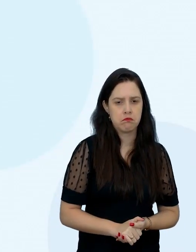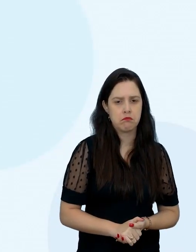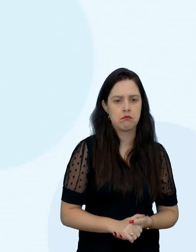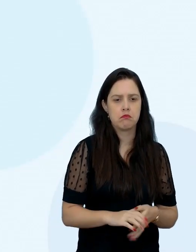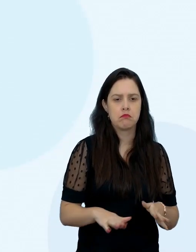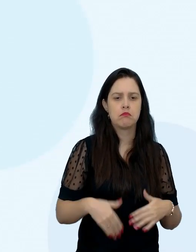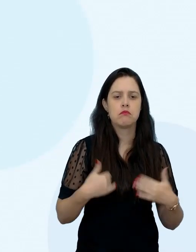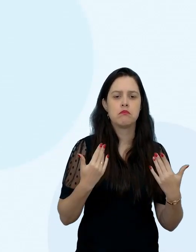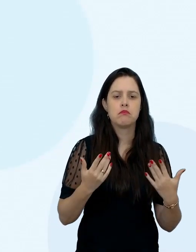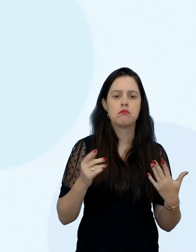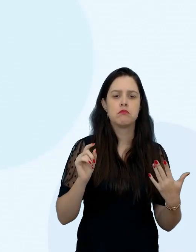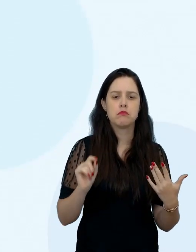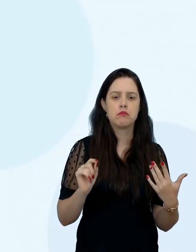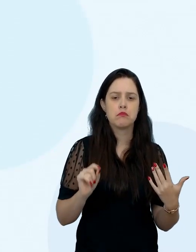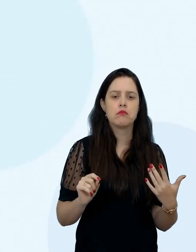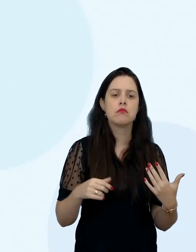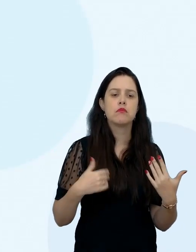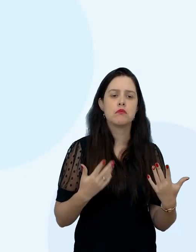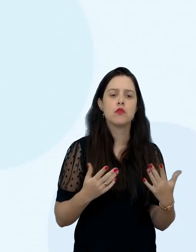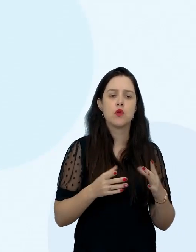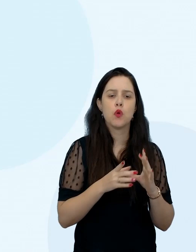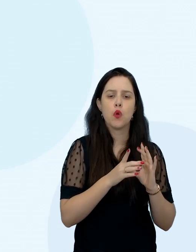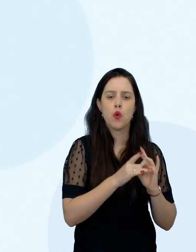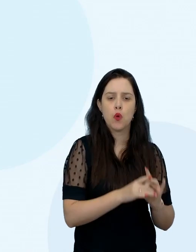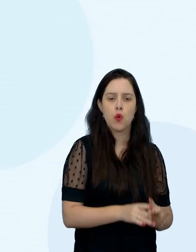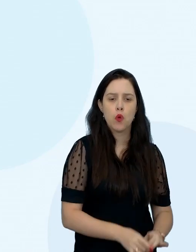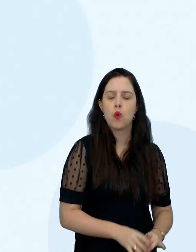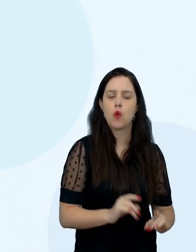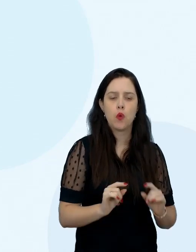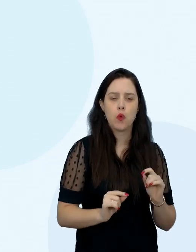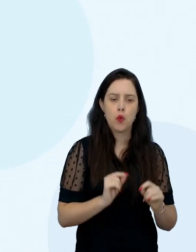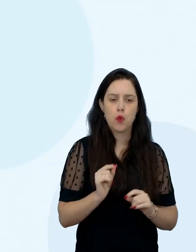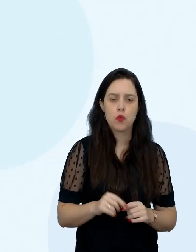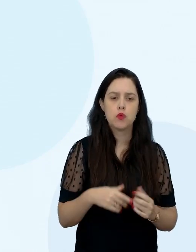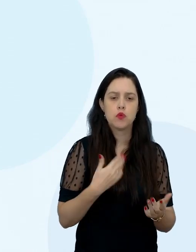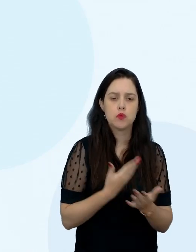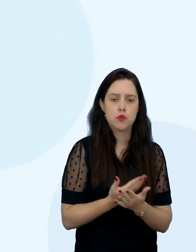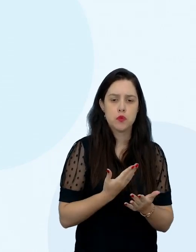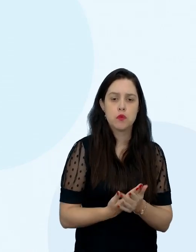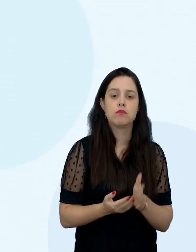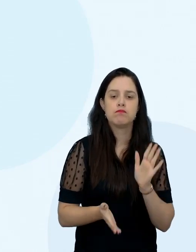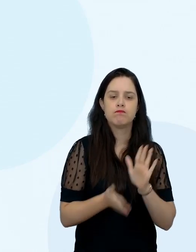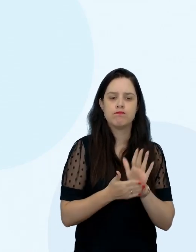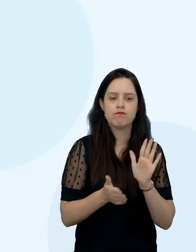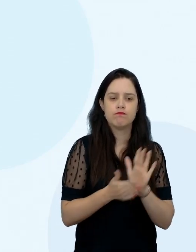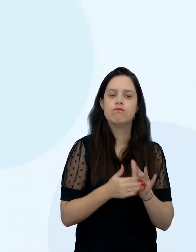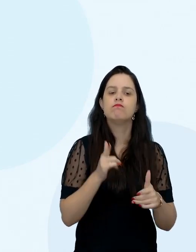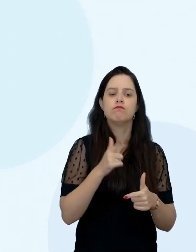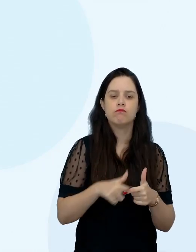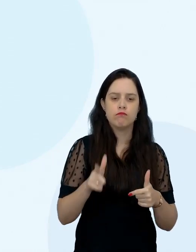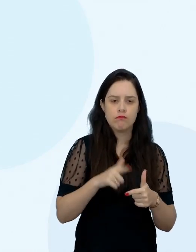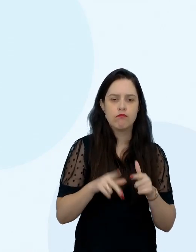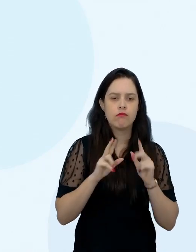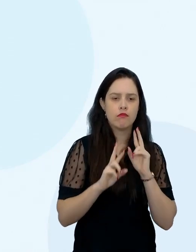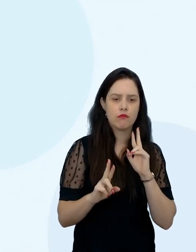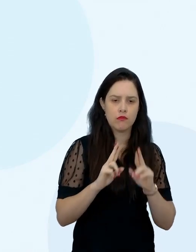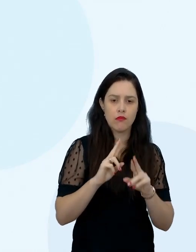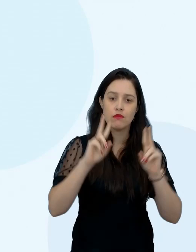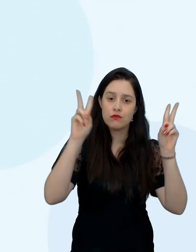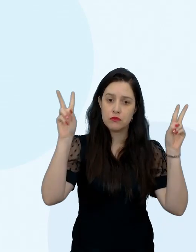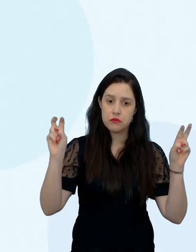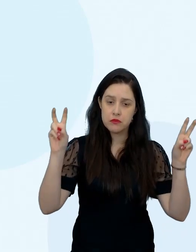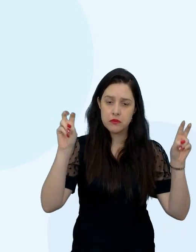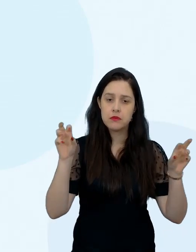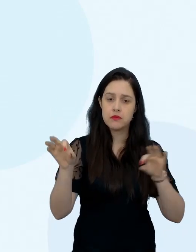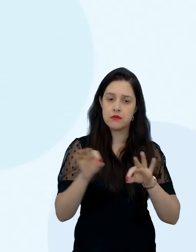ideia, a partir de tudo isso que foi feito, né, dessa contextualização, que os estudantes proponham um problema específico